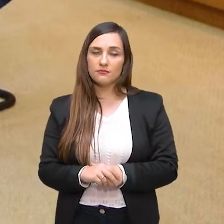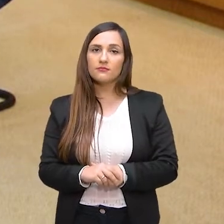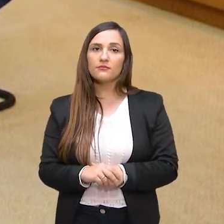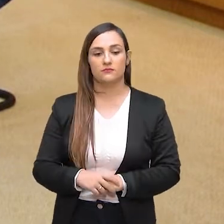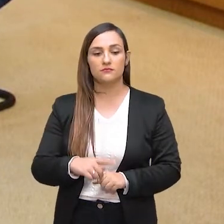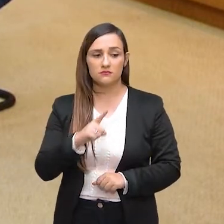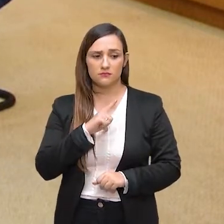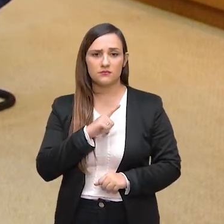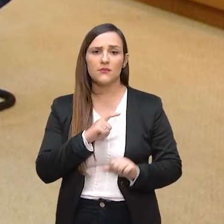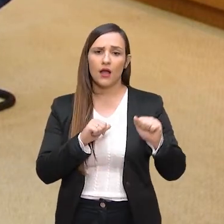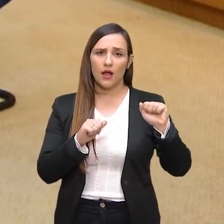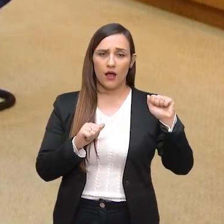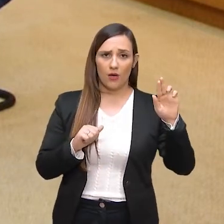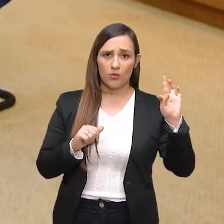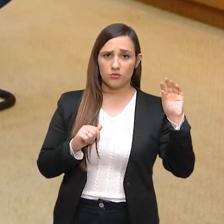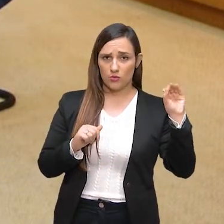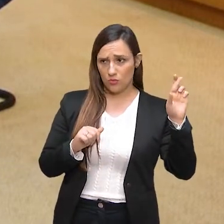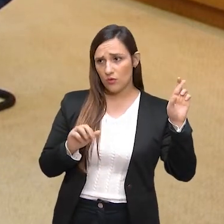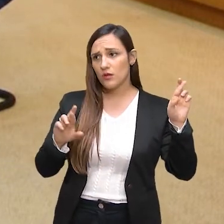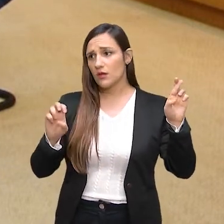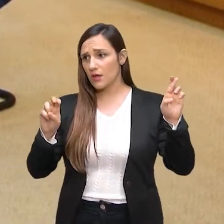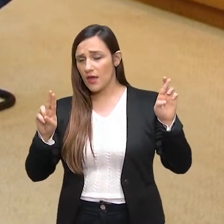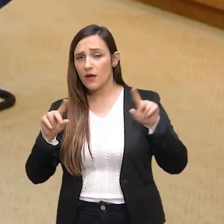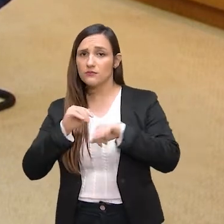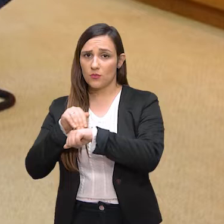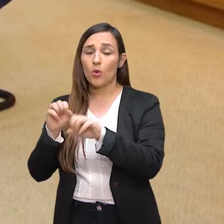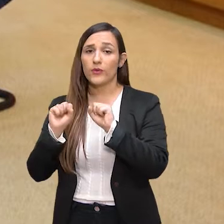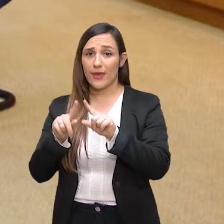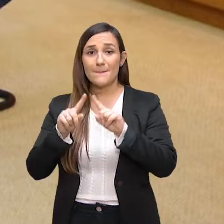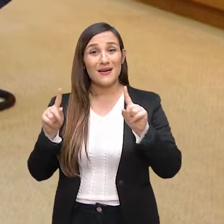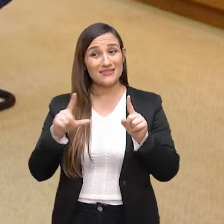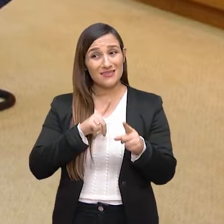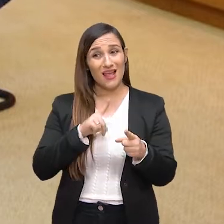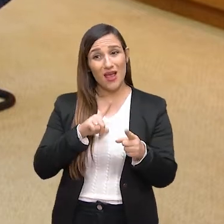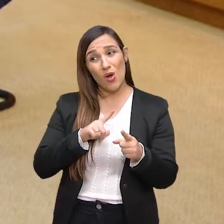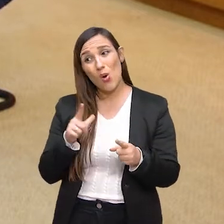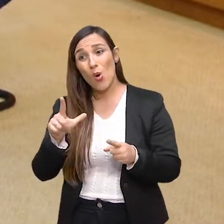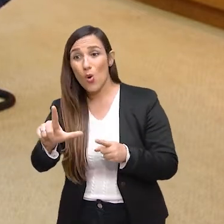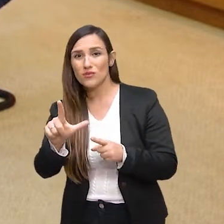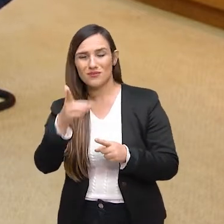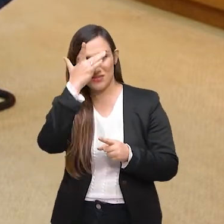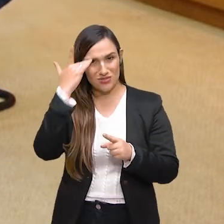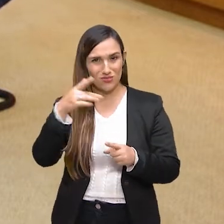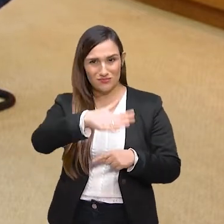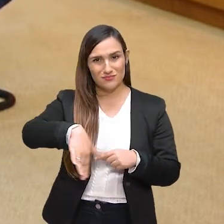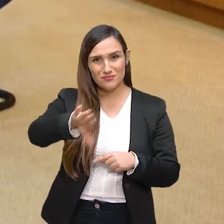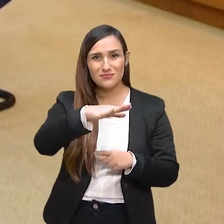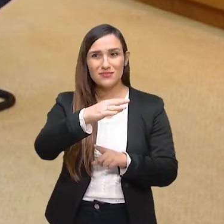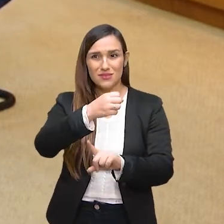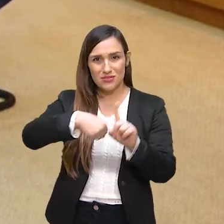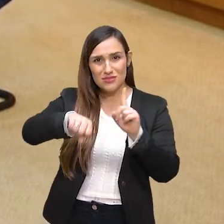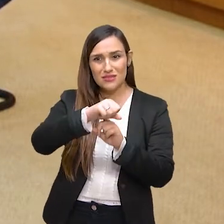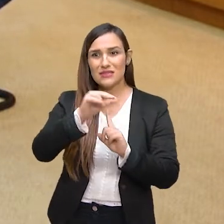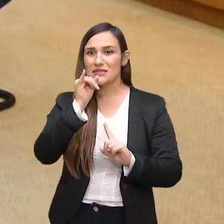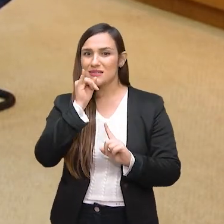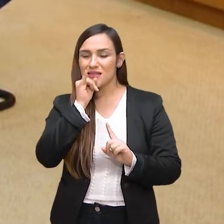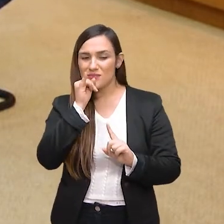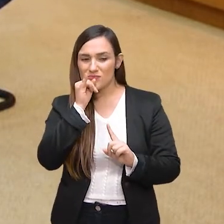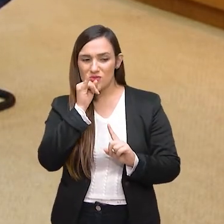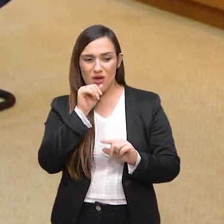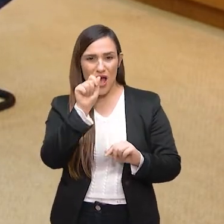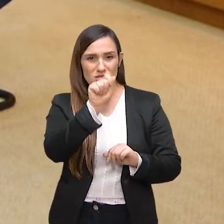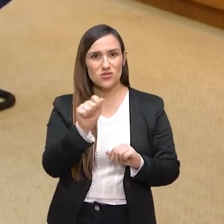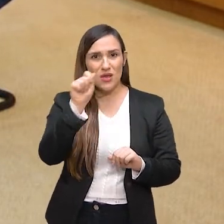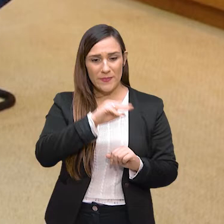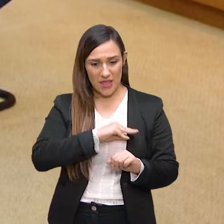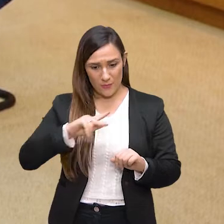em que, de representação da sociedade, em que o Ministério Público ou algumas associações